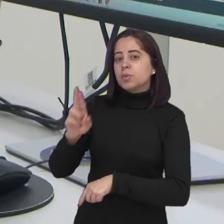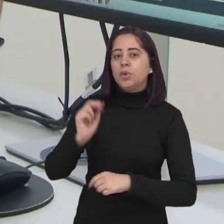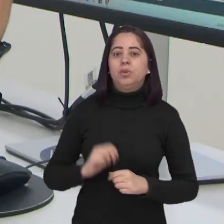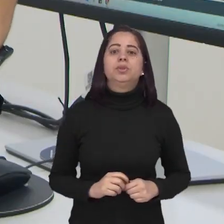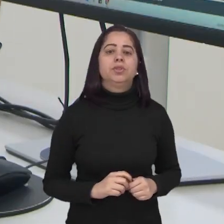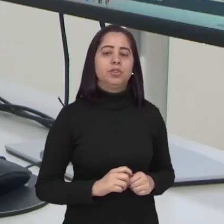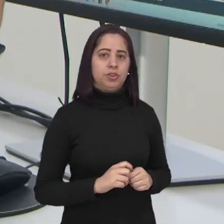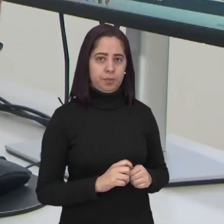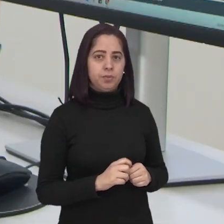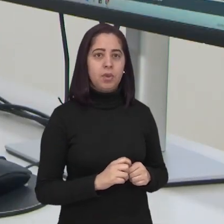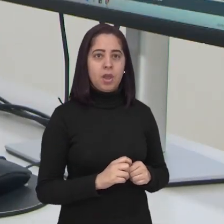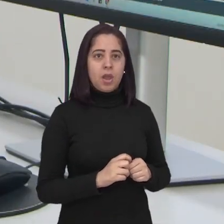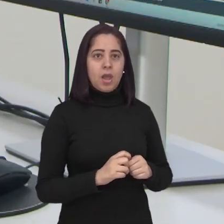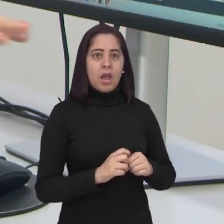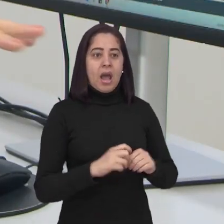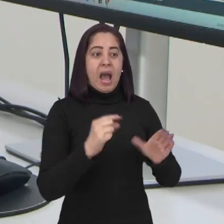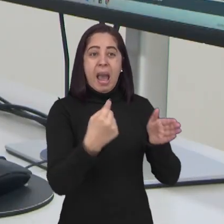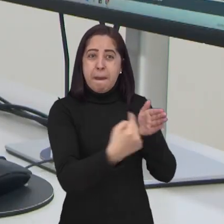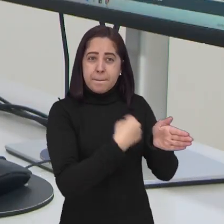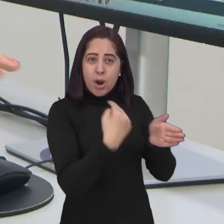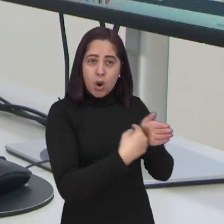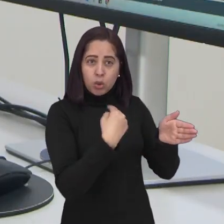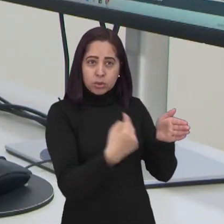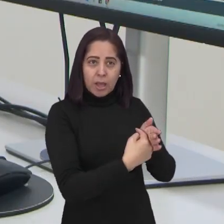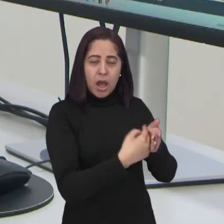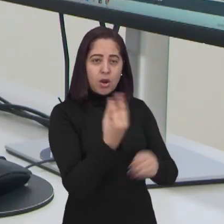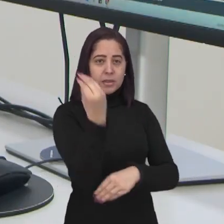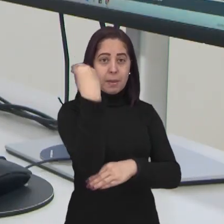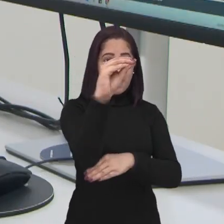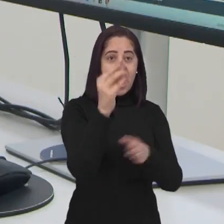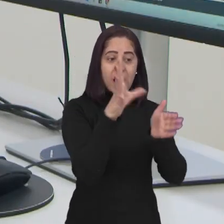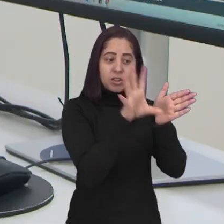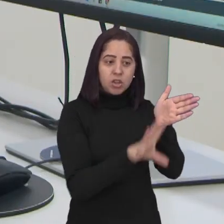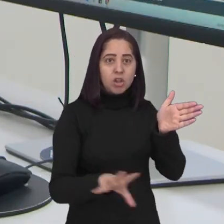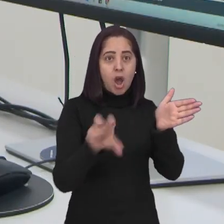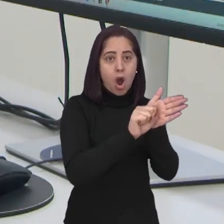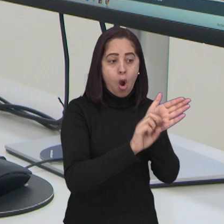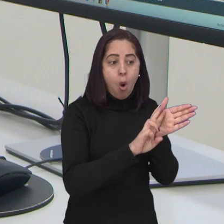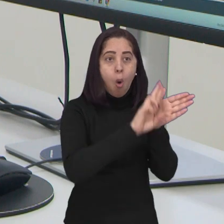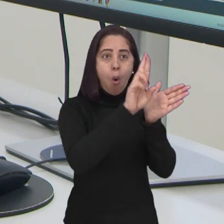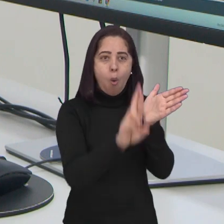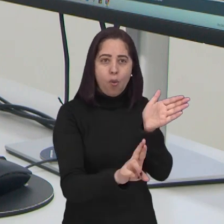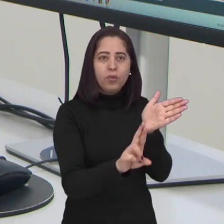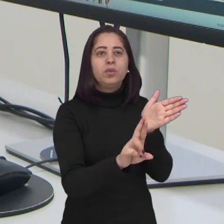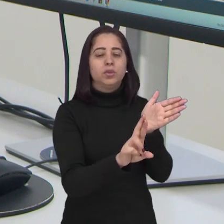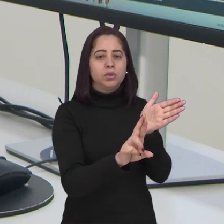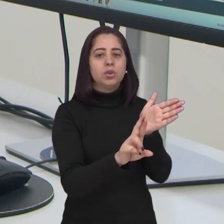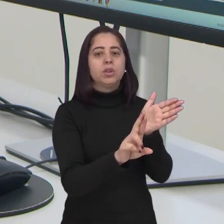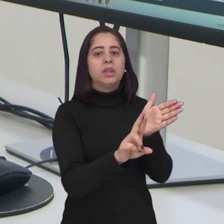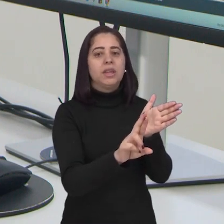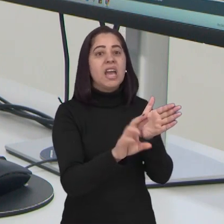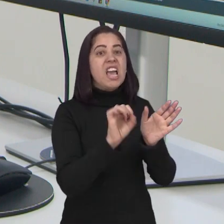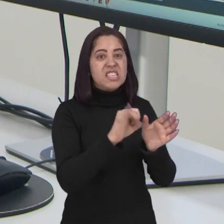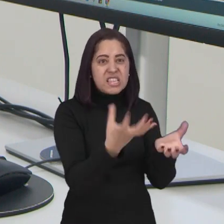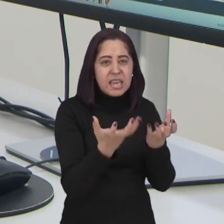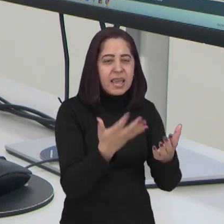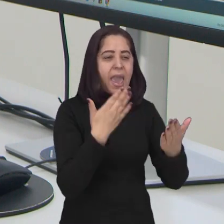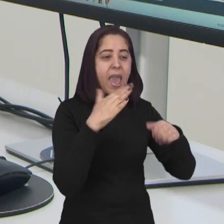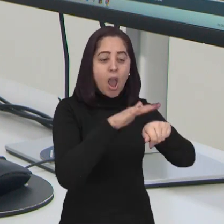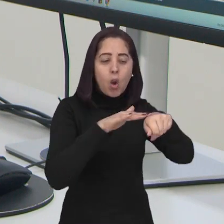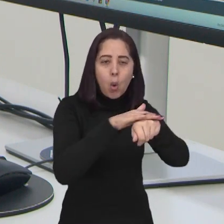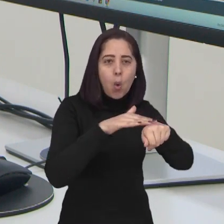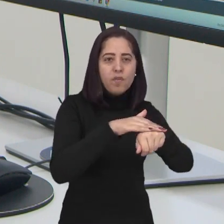A mensagem vai direto para a ouvidoria, questões de dúvidas, sugestões, reclamações. E para falar com os vereadores, nós temos uma